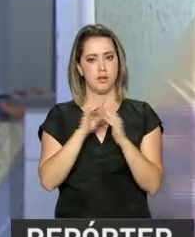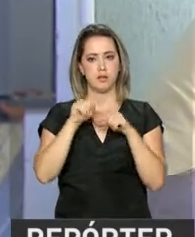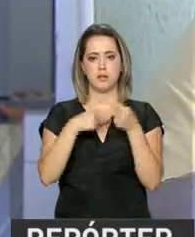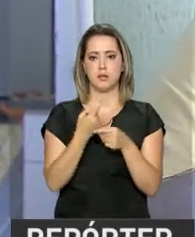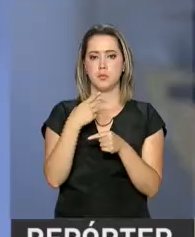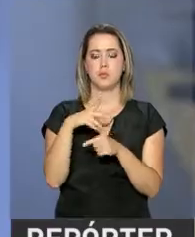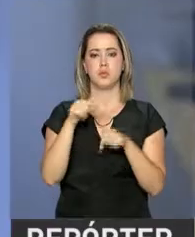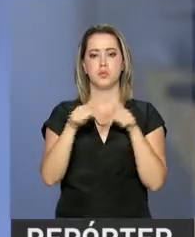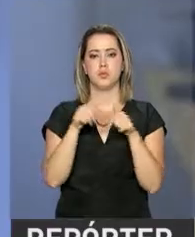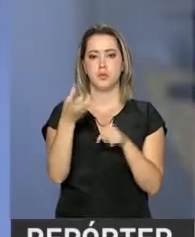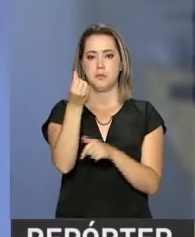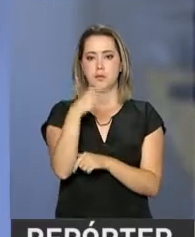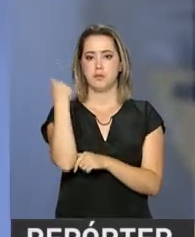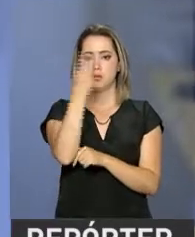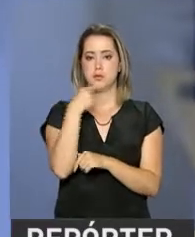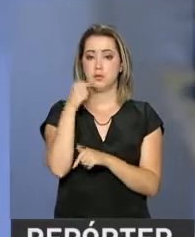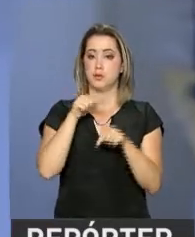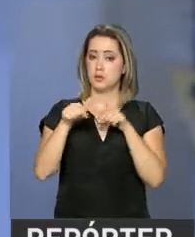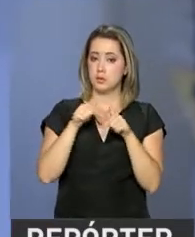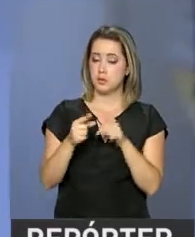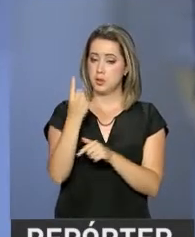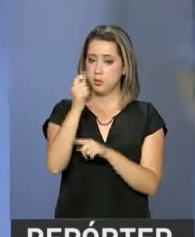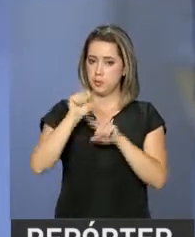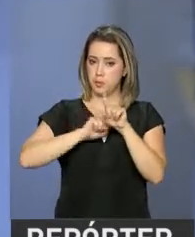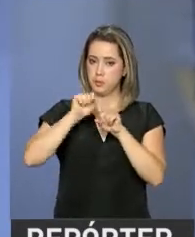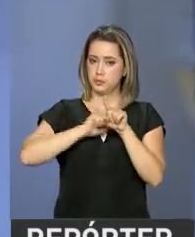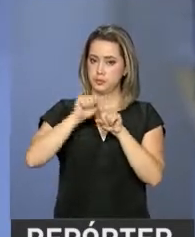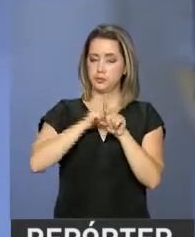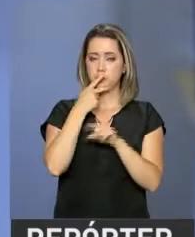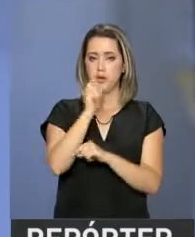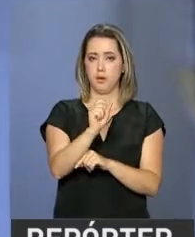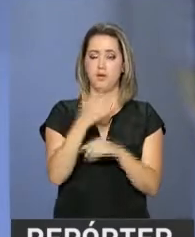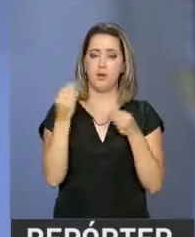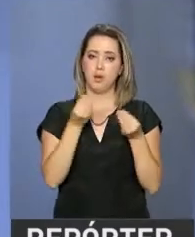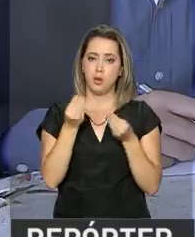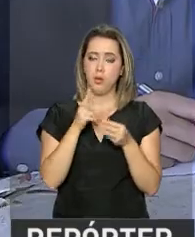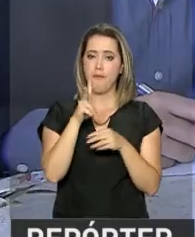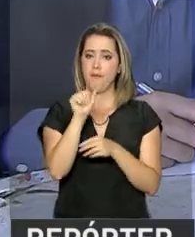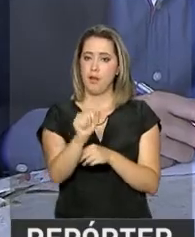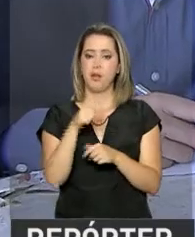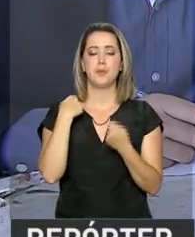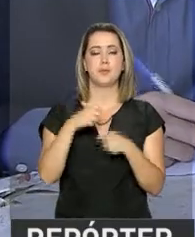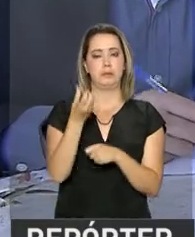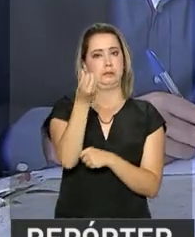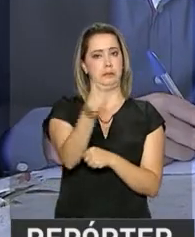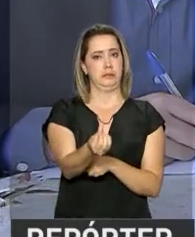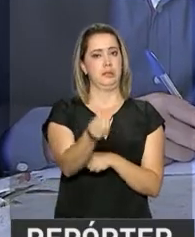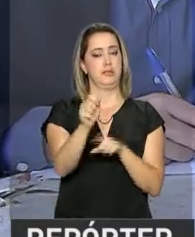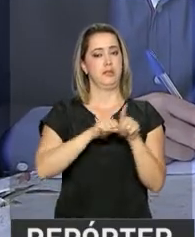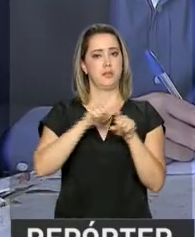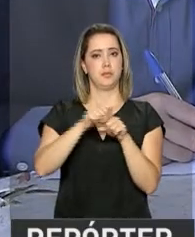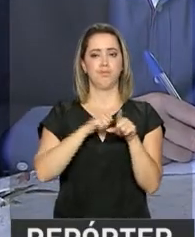jornada de trabalho ele está empregado apenas um mesmo o jovem conta que para conseguir essa vaga foram seis meses de espera